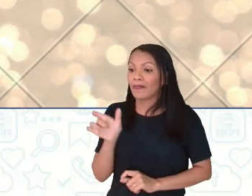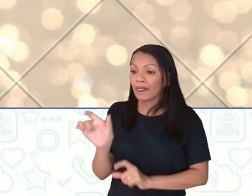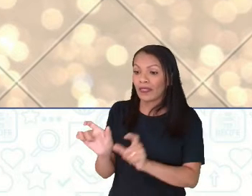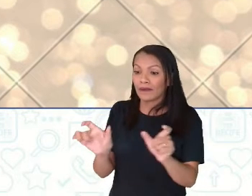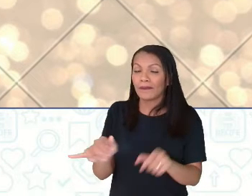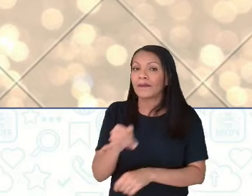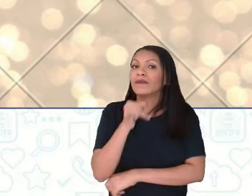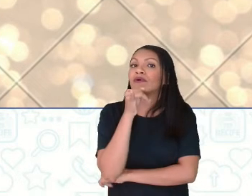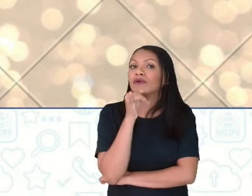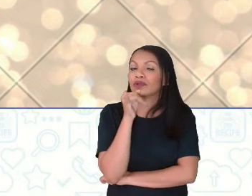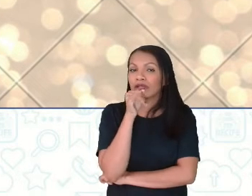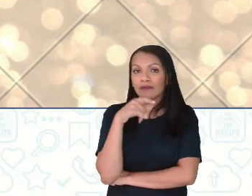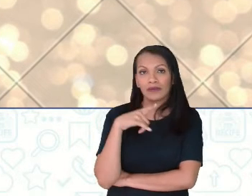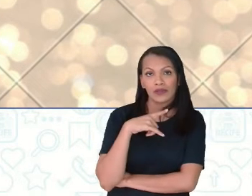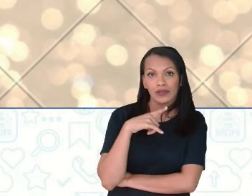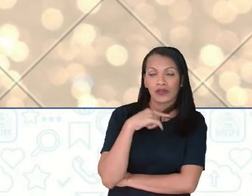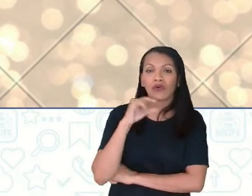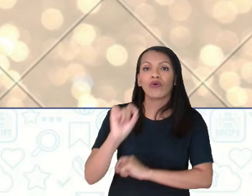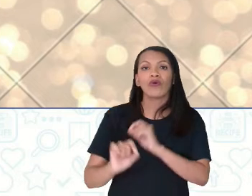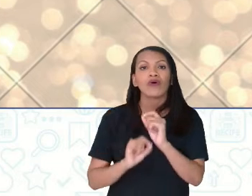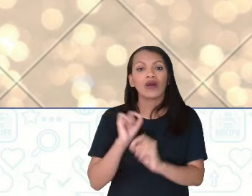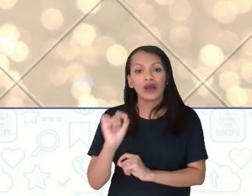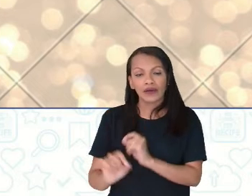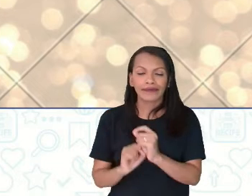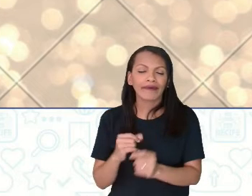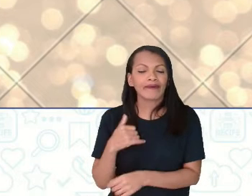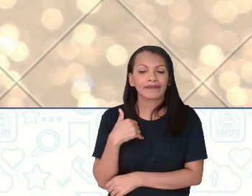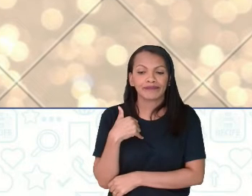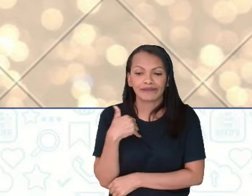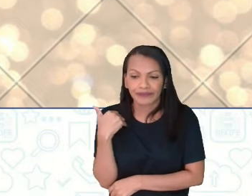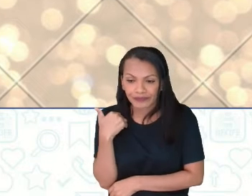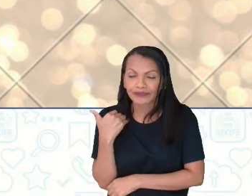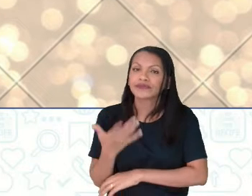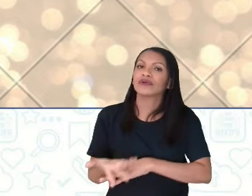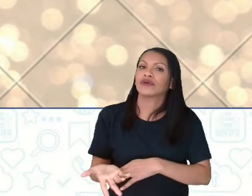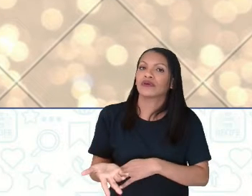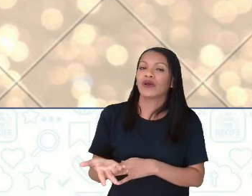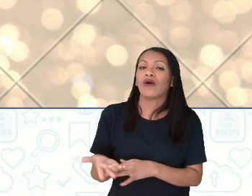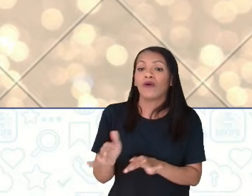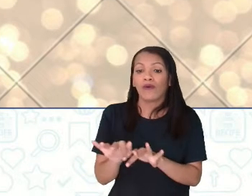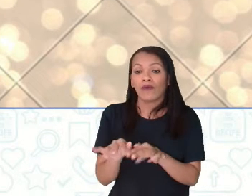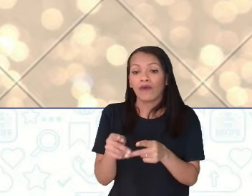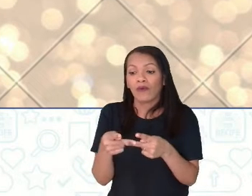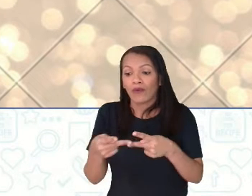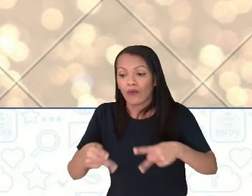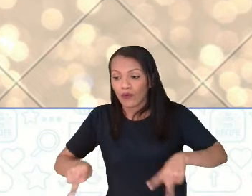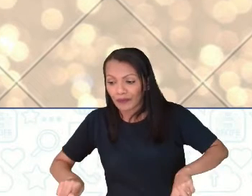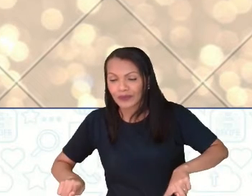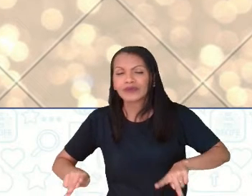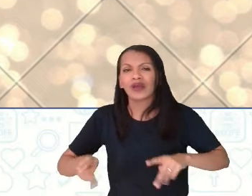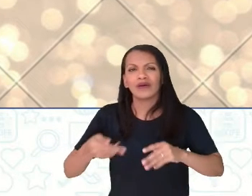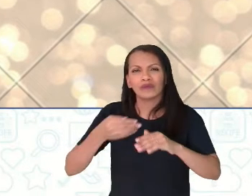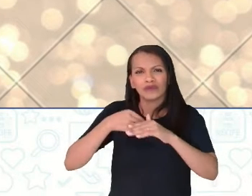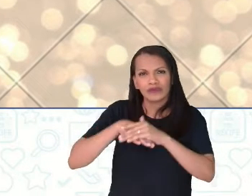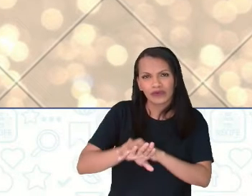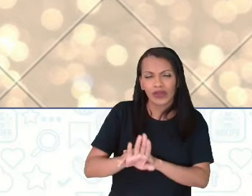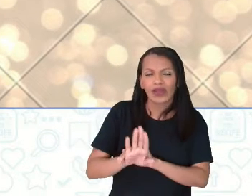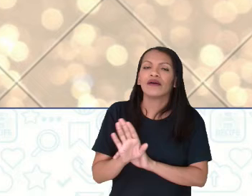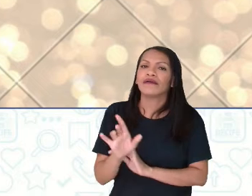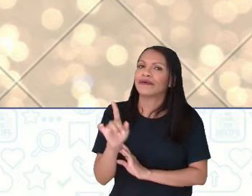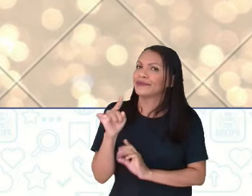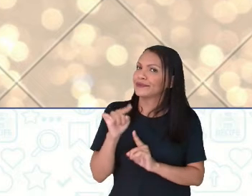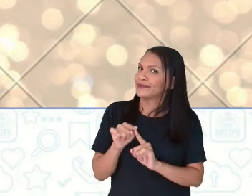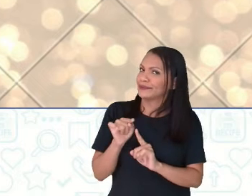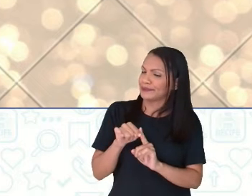Por exemplo, a gente vai ter a ganância, a vaidade, a humildade personificadas. Esses personagens